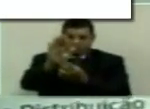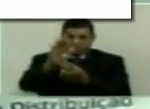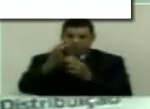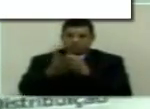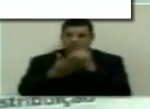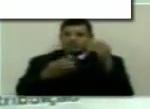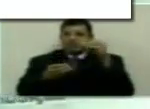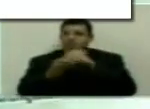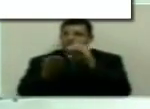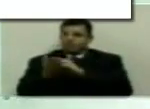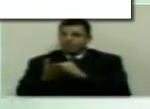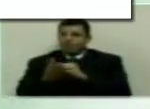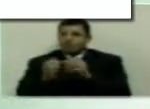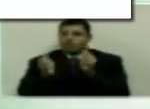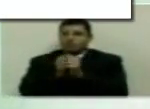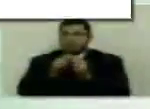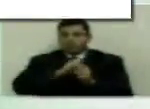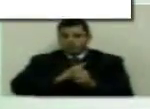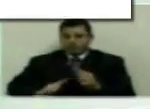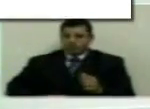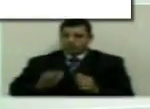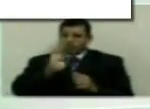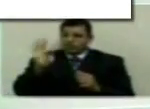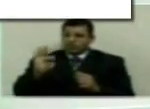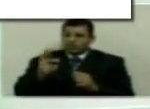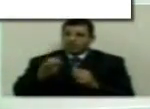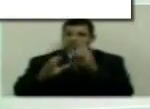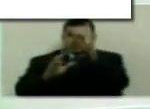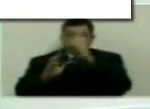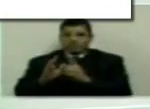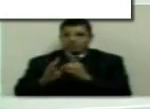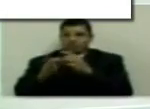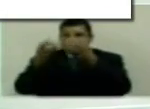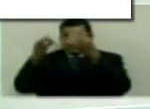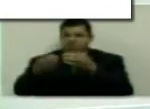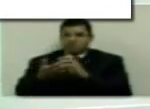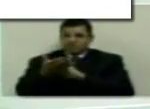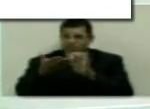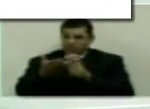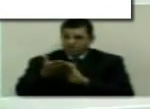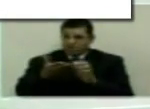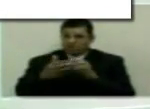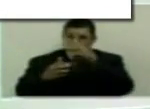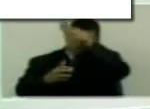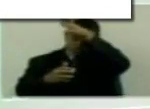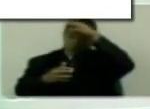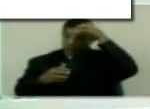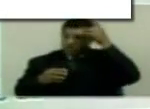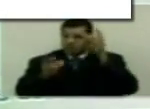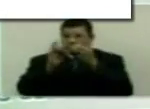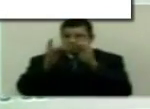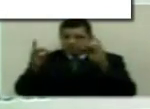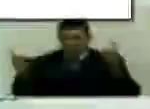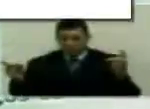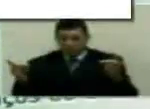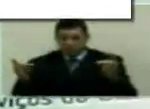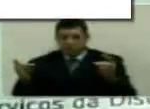diretrizes impostas pelo governo federal, a diretoria executiva da Eletrobras Amazonas Energia